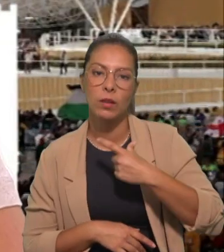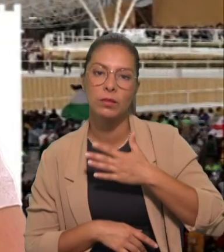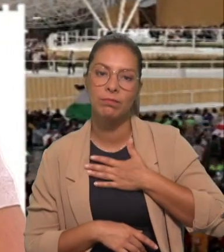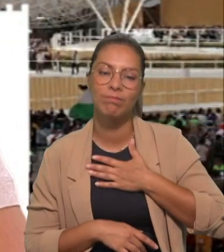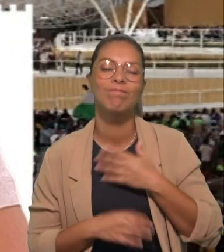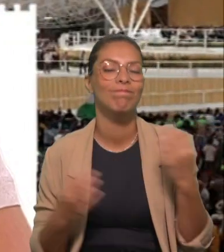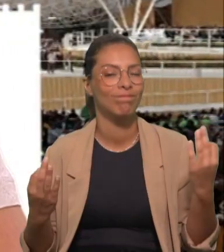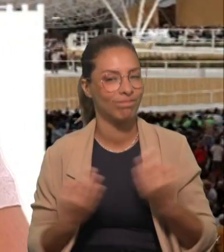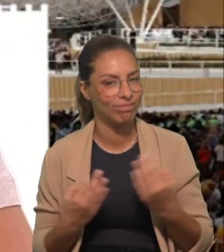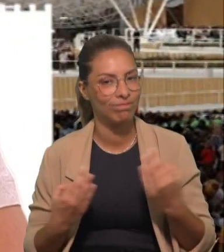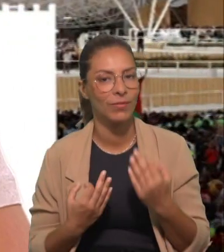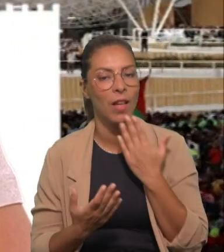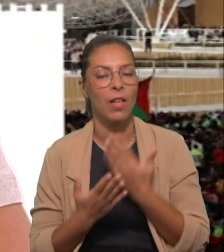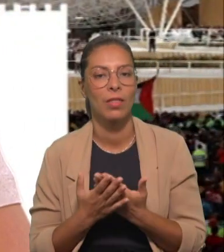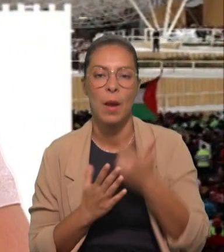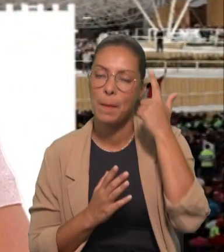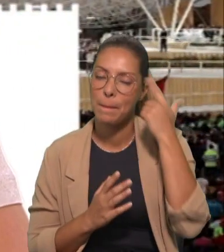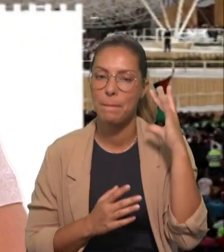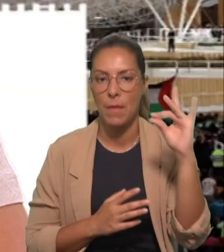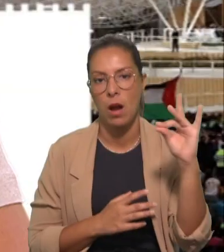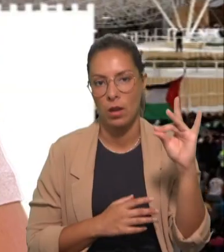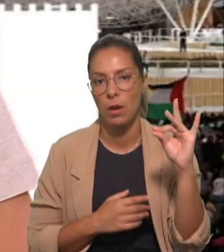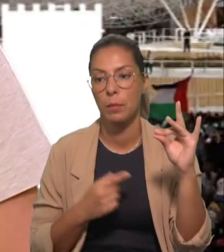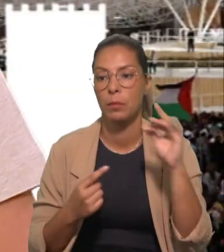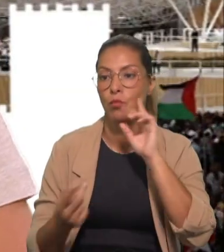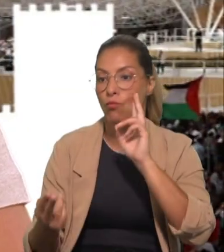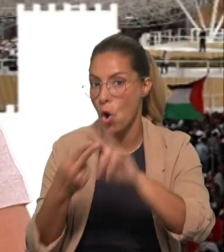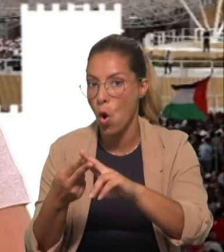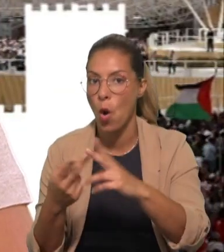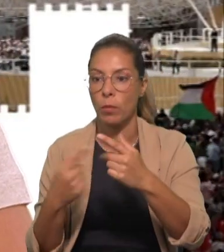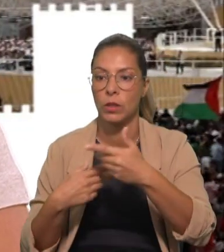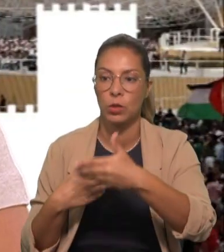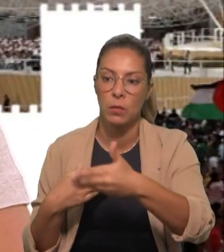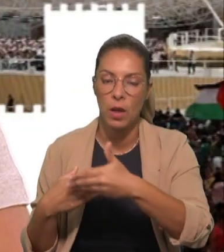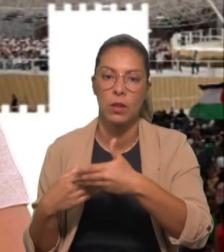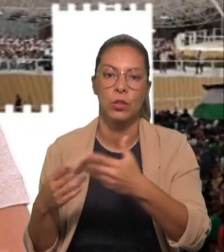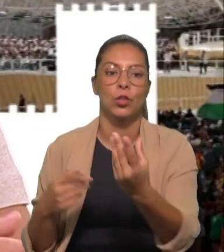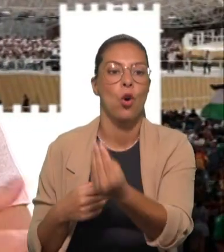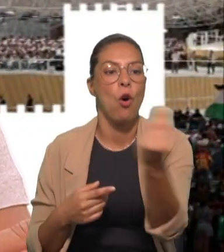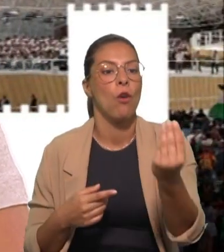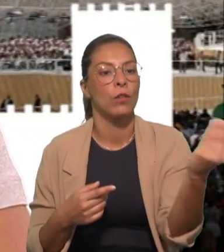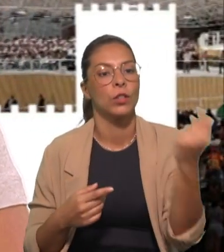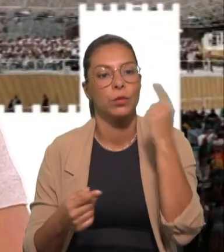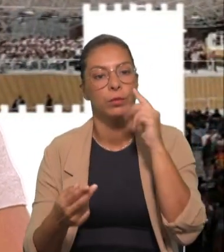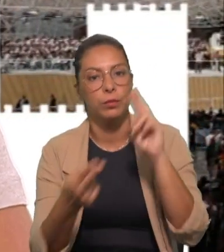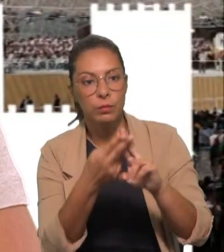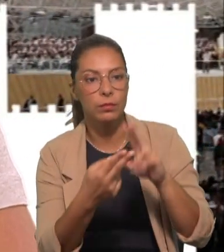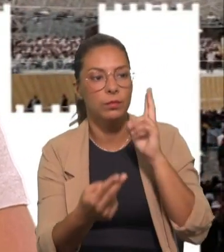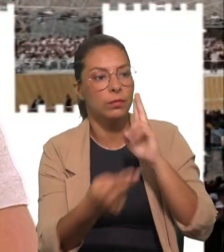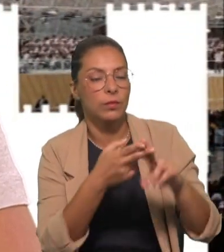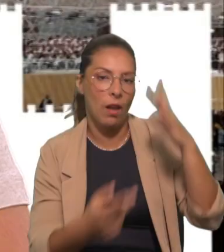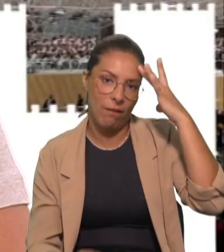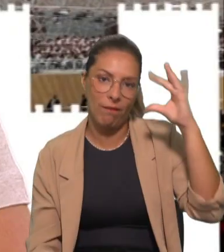conhecemos. É isso que nos marca também. As pessoas com quem vamos em semana, as pessoas que conhecemos no Jovens Sem Fronteiras marcam-nos também pelo testemunho de cada um por ser